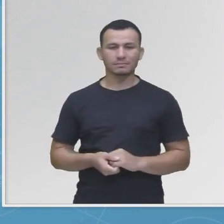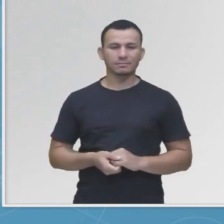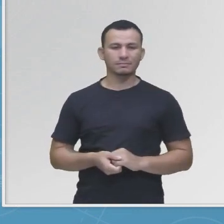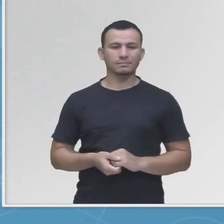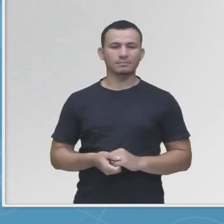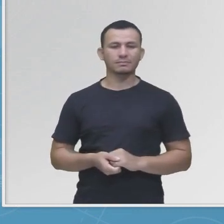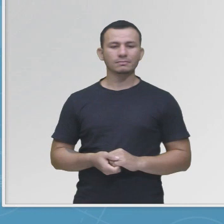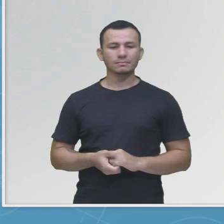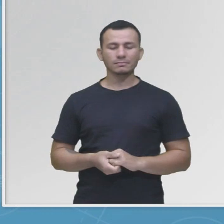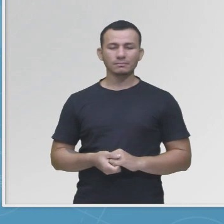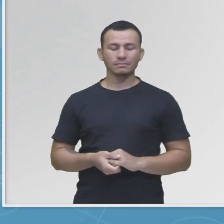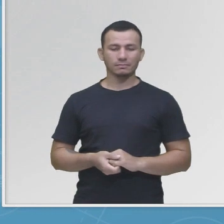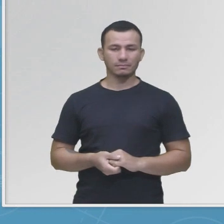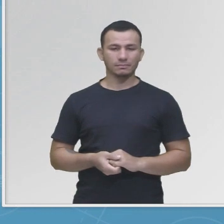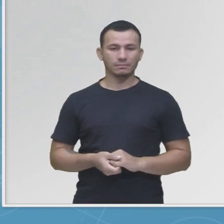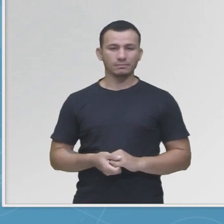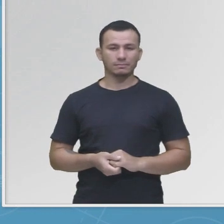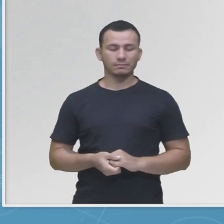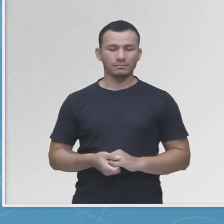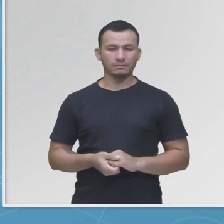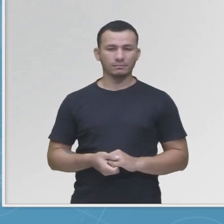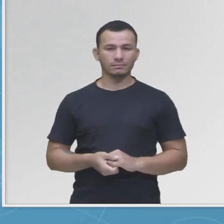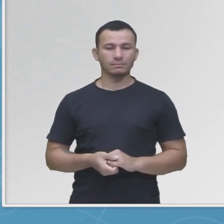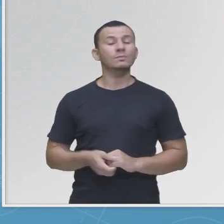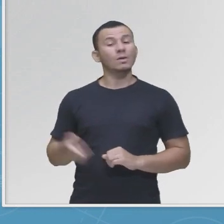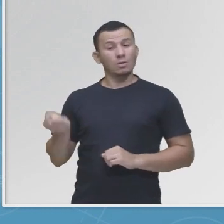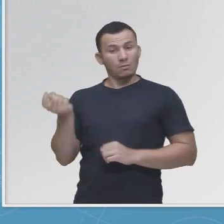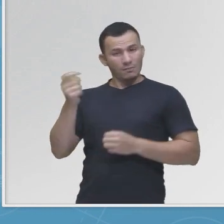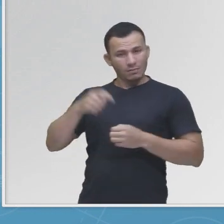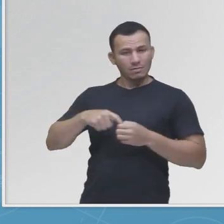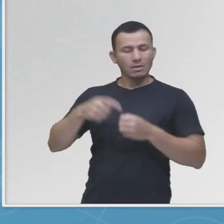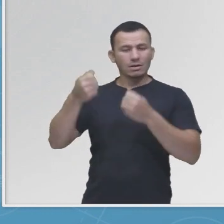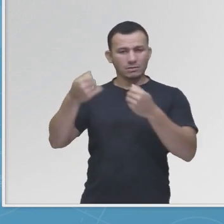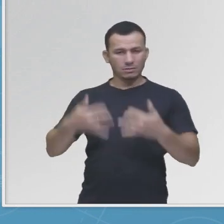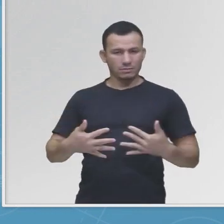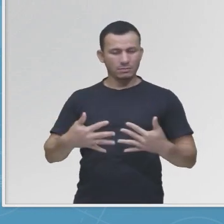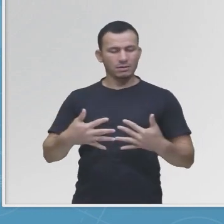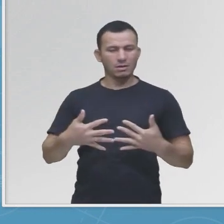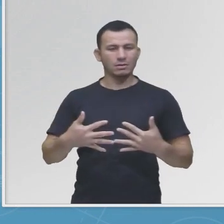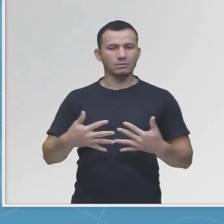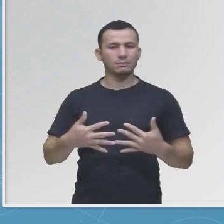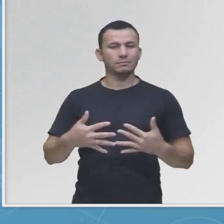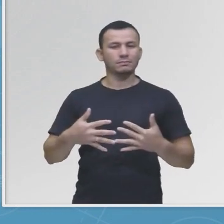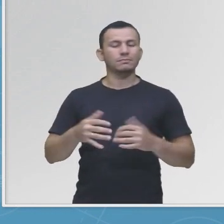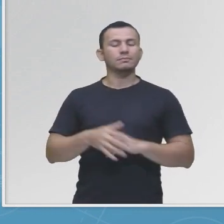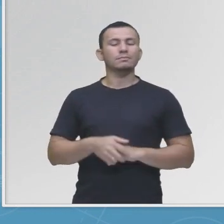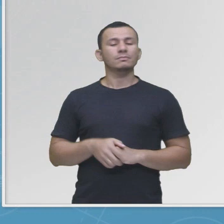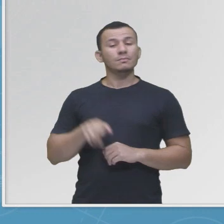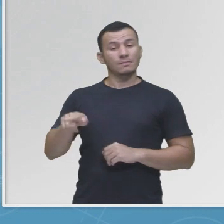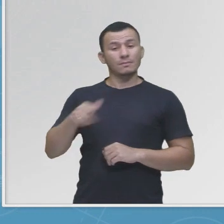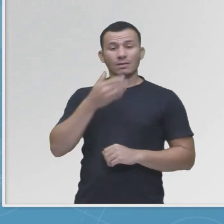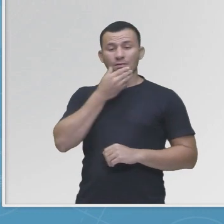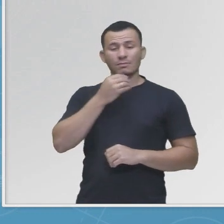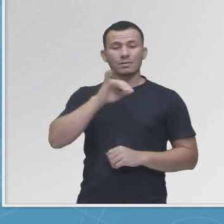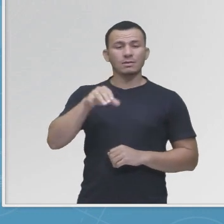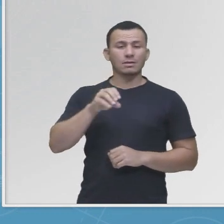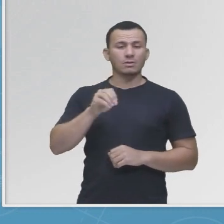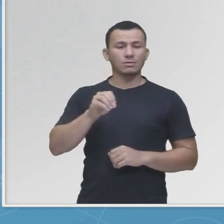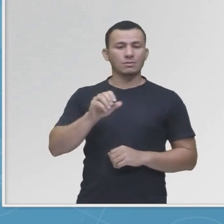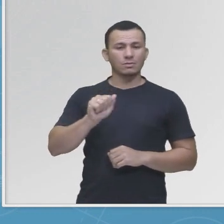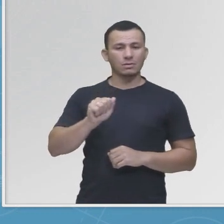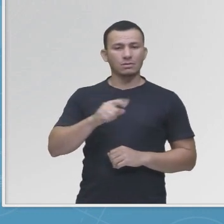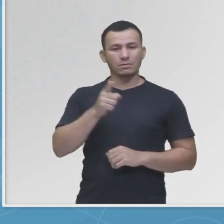Então nós temos, retomando a situação ali do Joãozinho, nós vamos